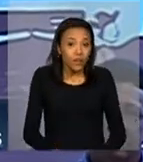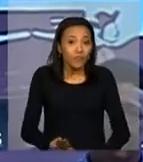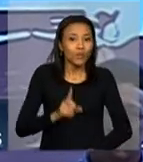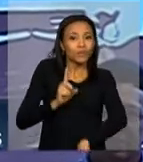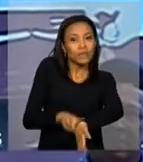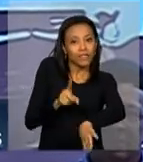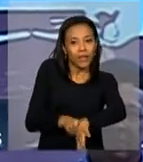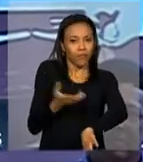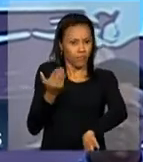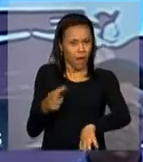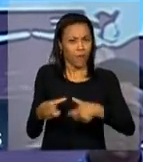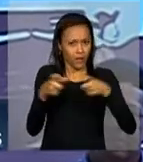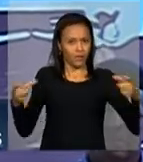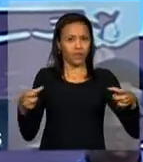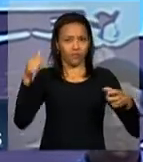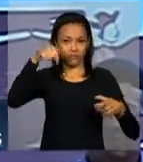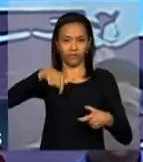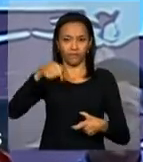a grande maioria